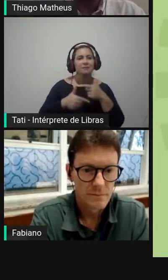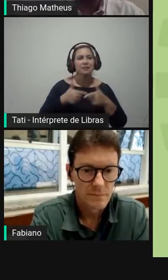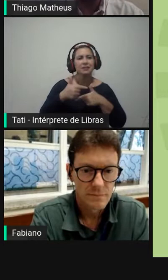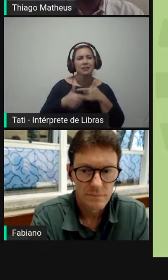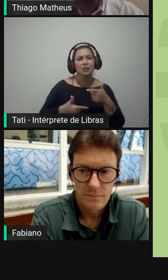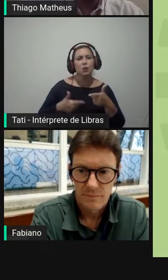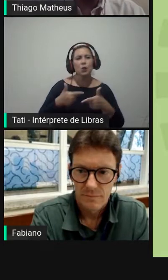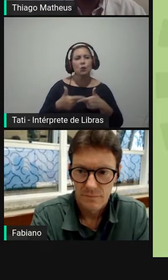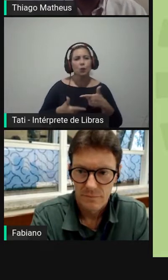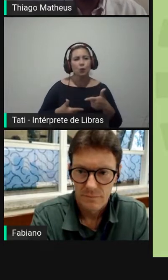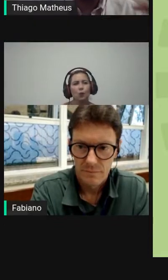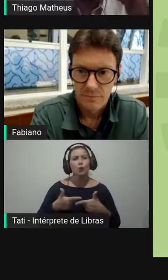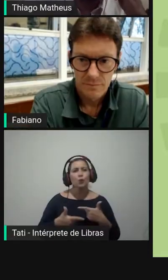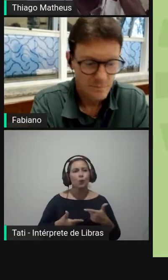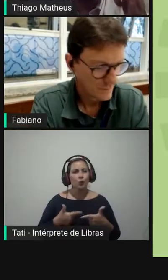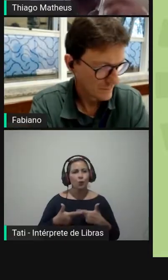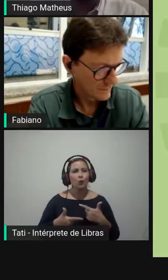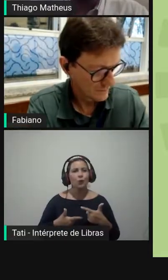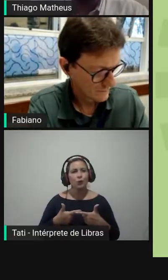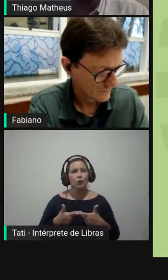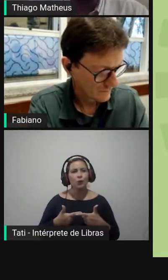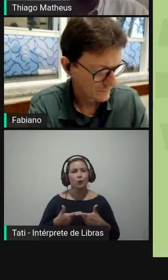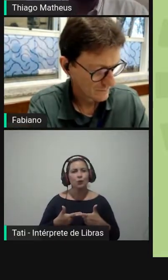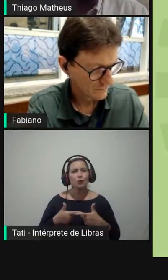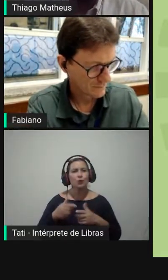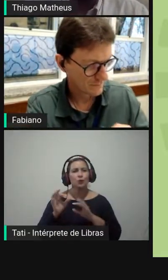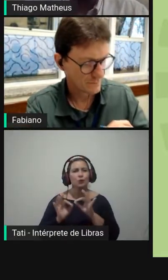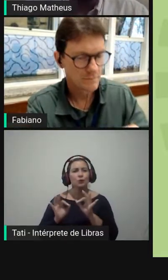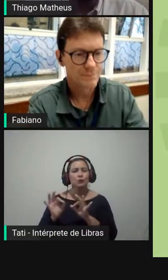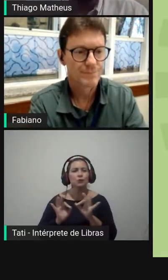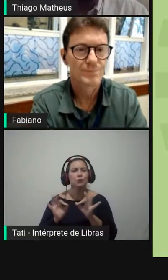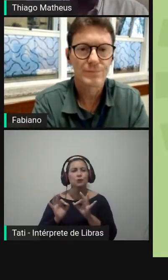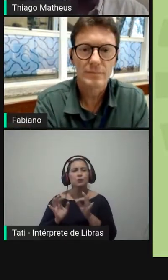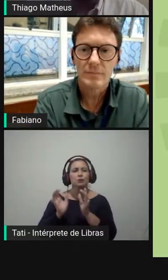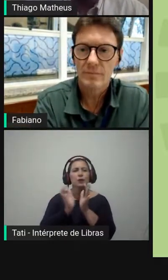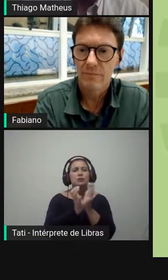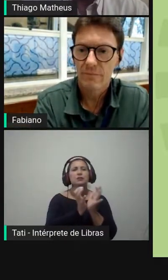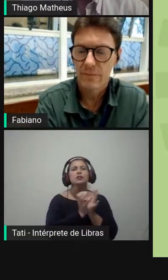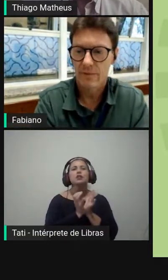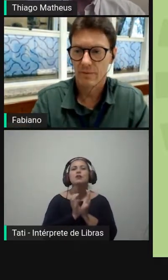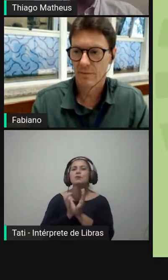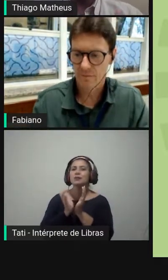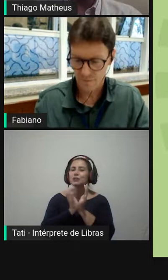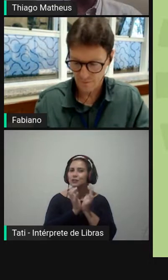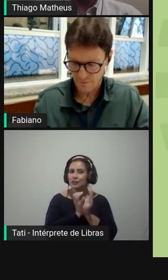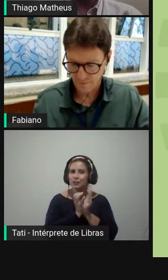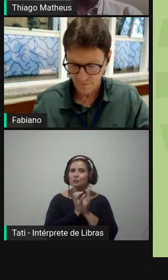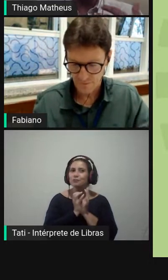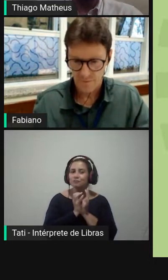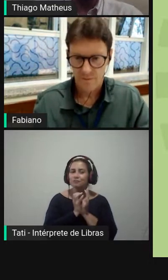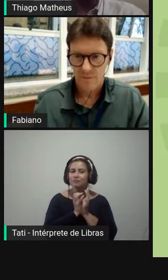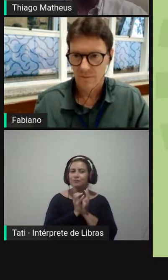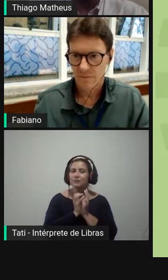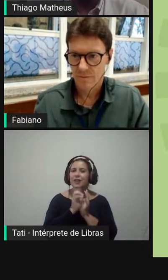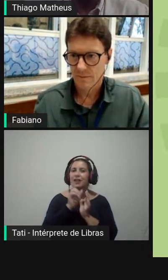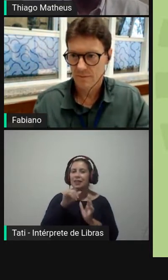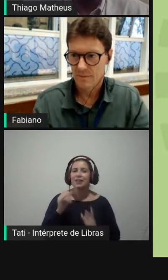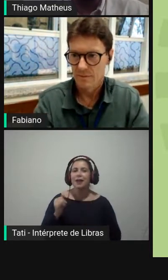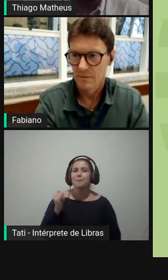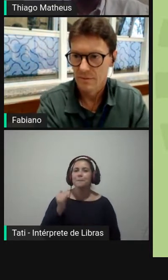que foi montado também, ela é muito, ela é muito, acaba sendo uma importante,